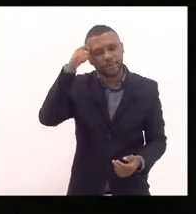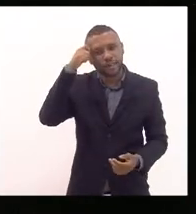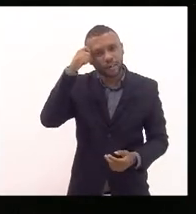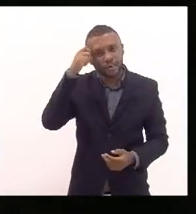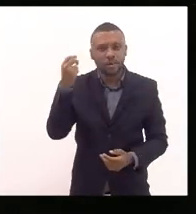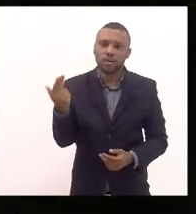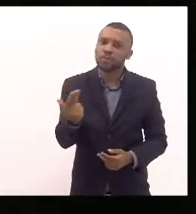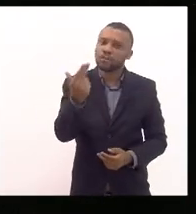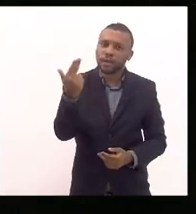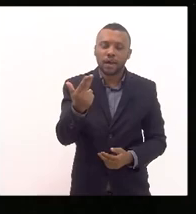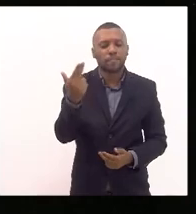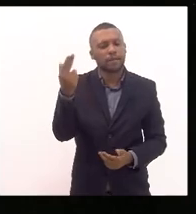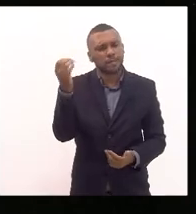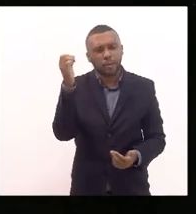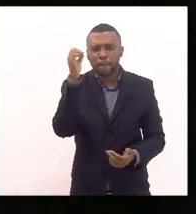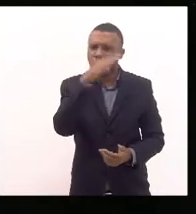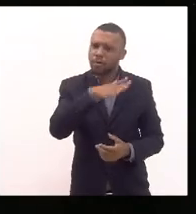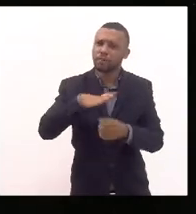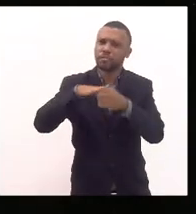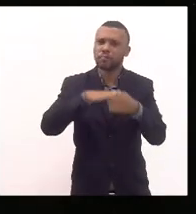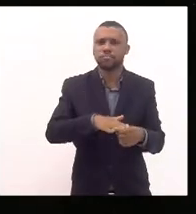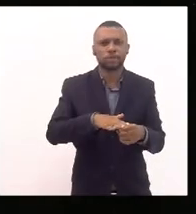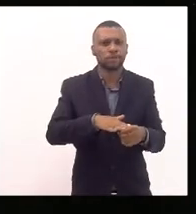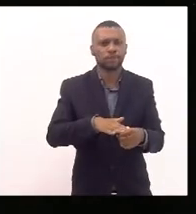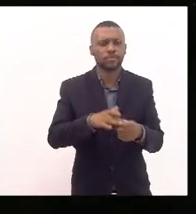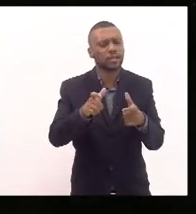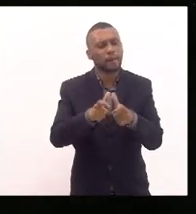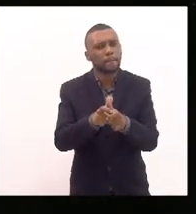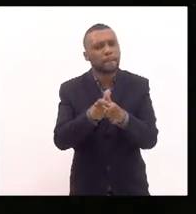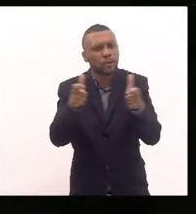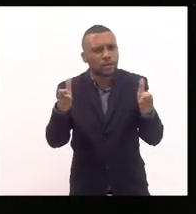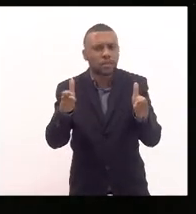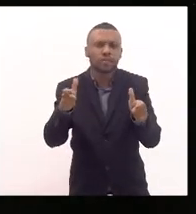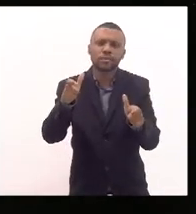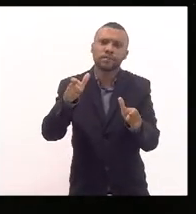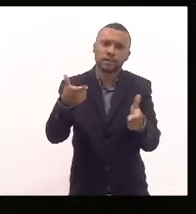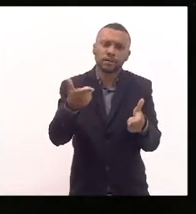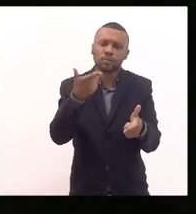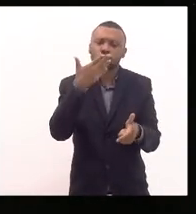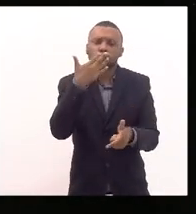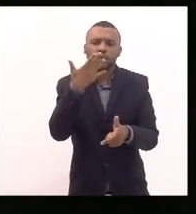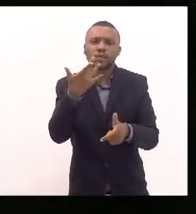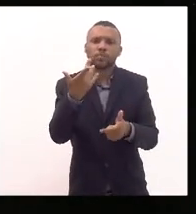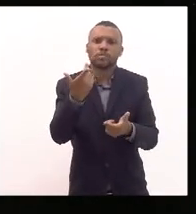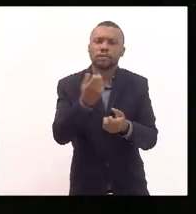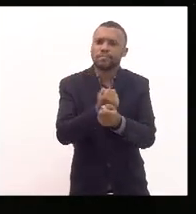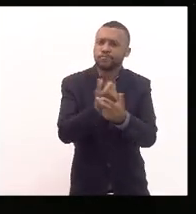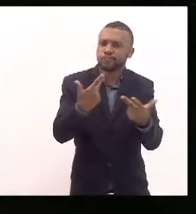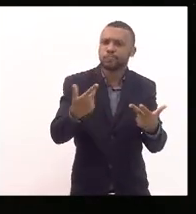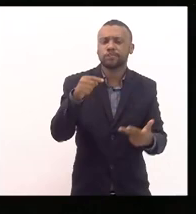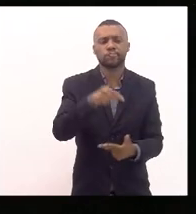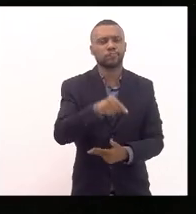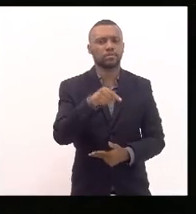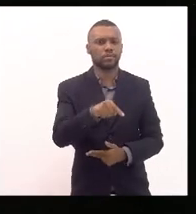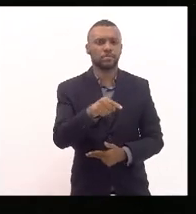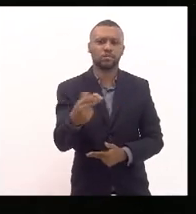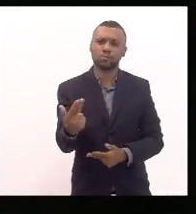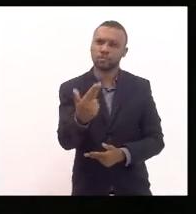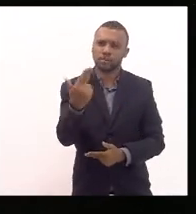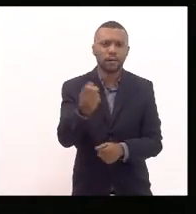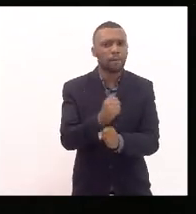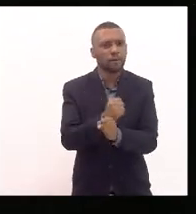podem continuar sendo brutalizados dessa forma e majoritariamente são dessa cor não há